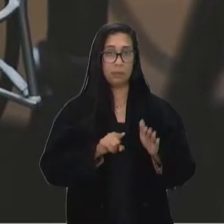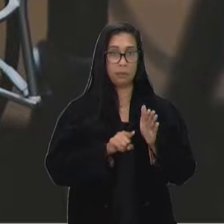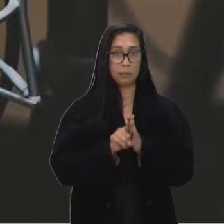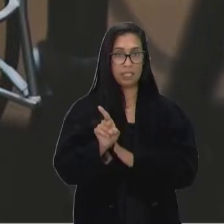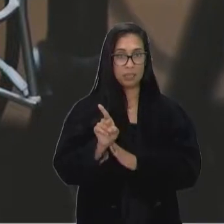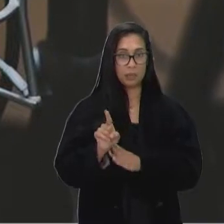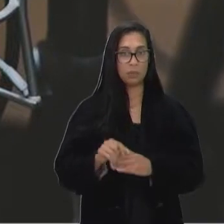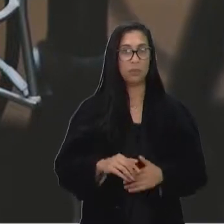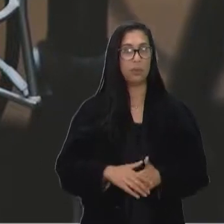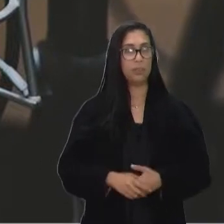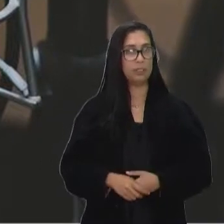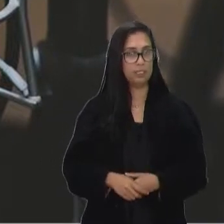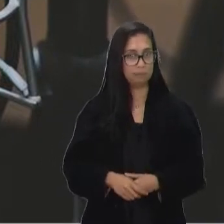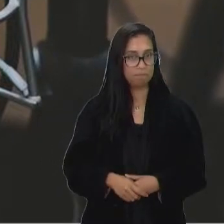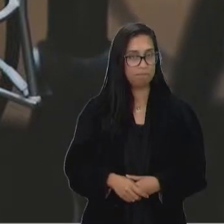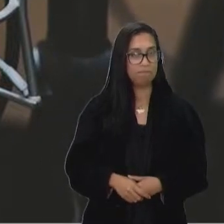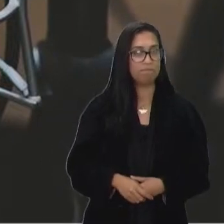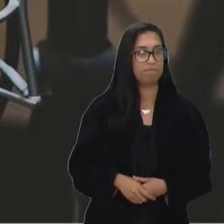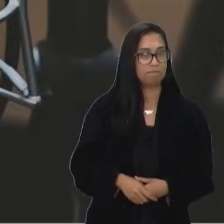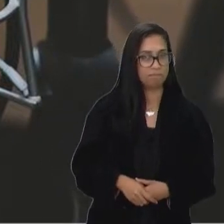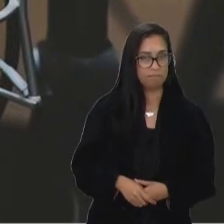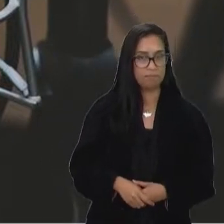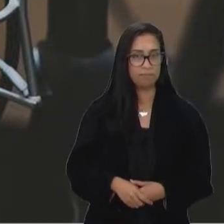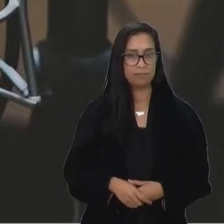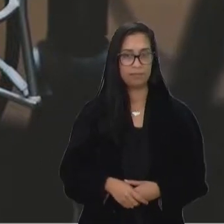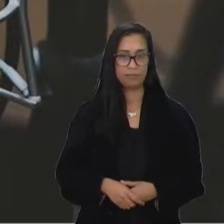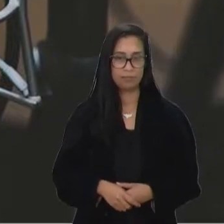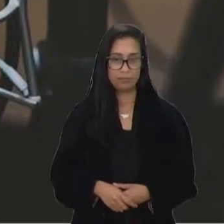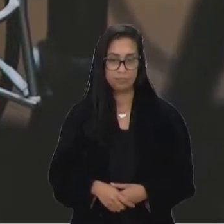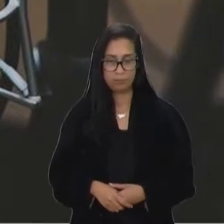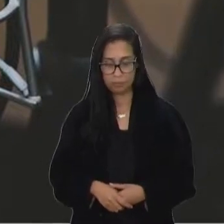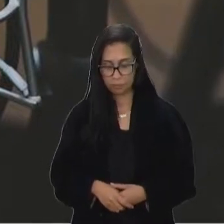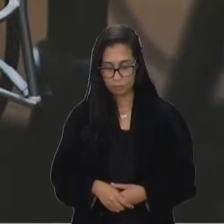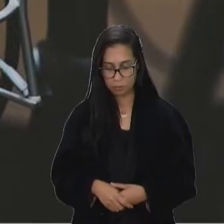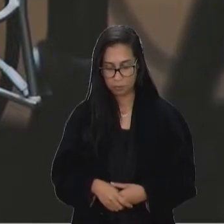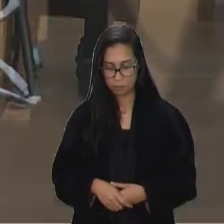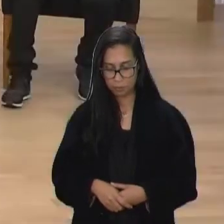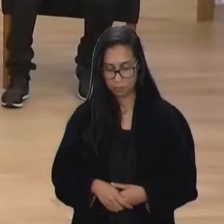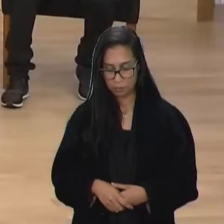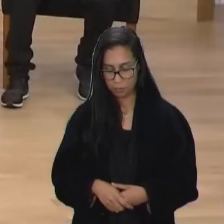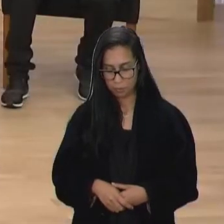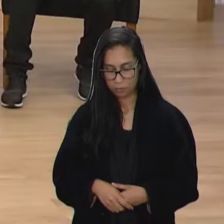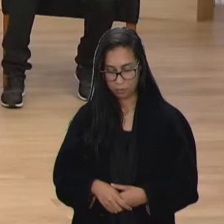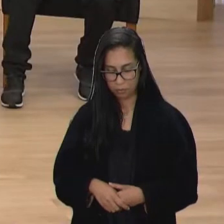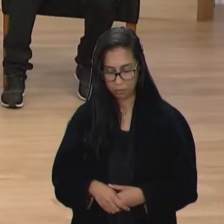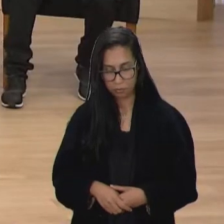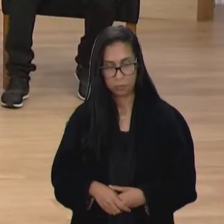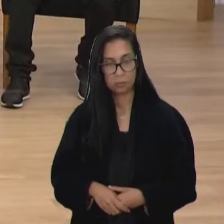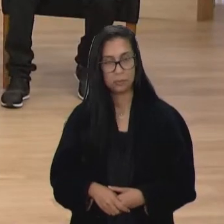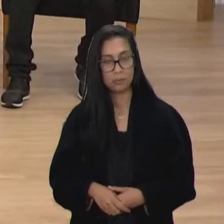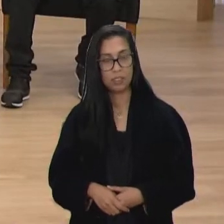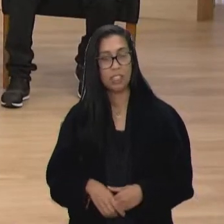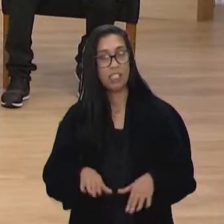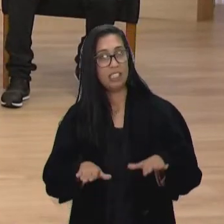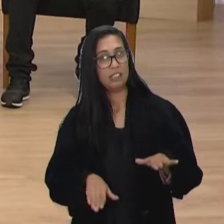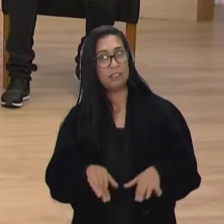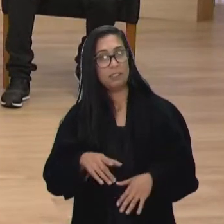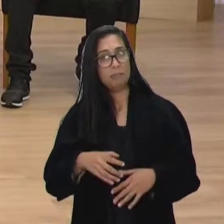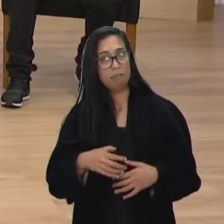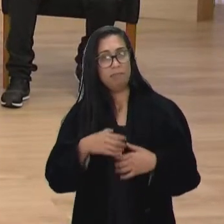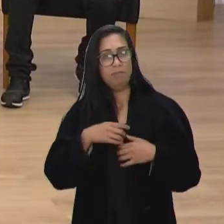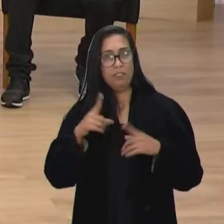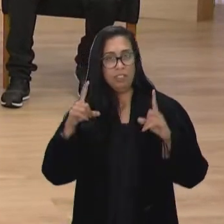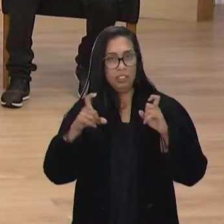pergunta capciosa, Isabelle. Eu acredito que você pode ser que você tenha dificuldade em responder perguntas